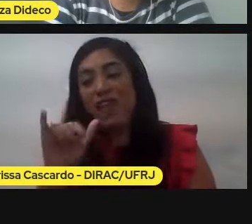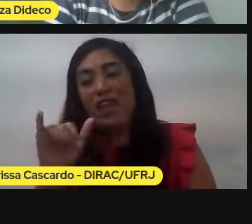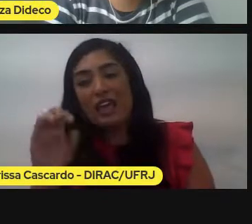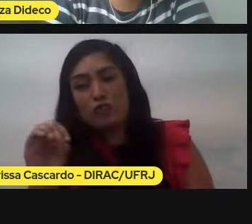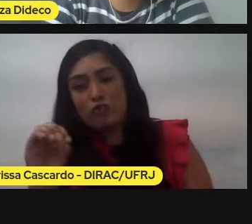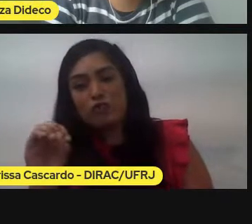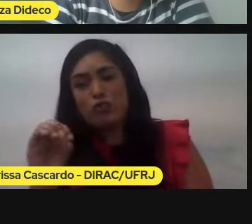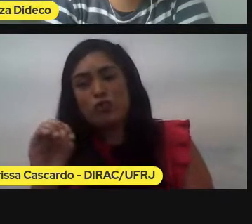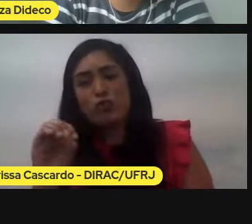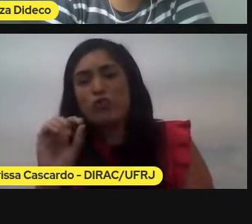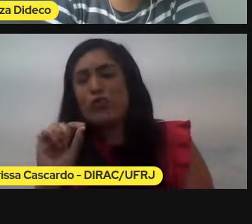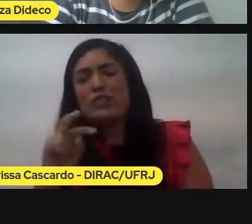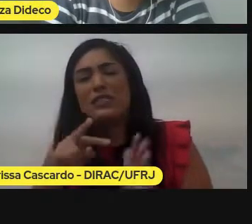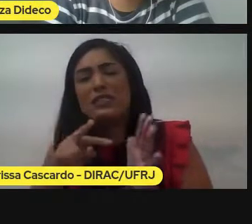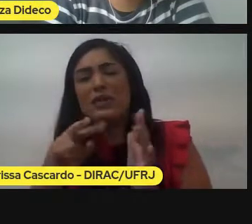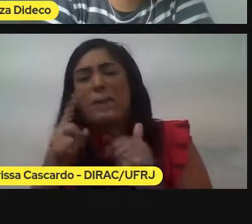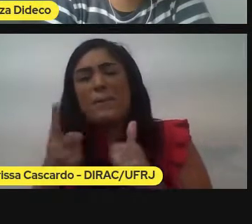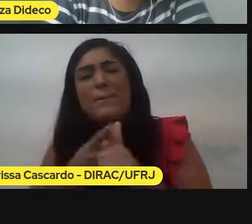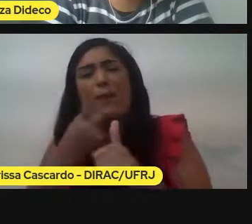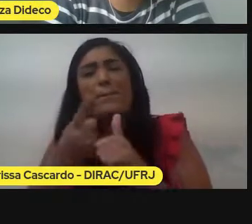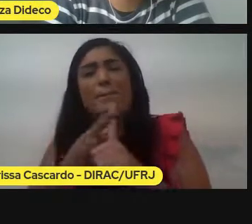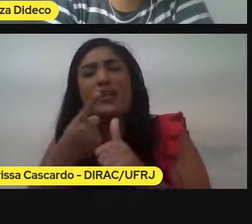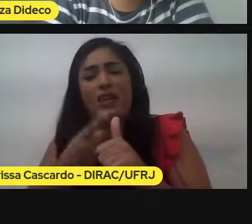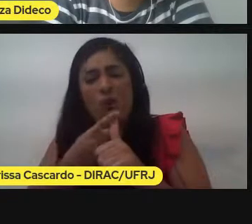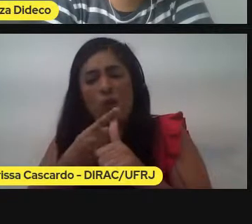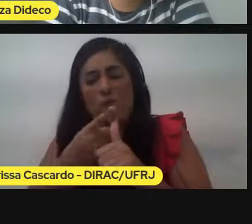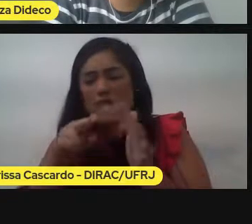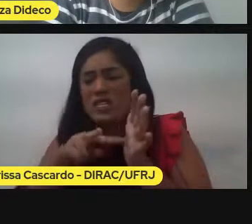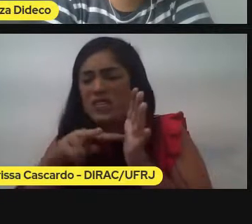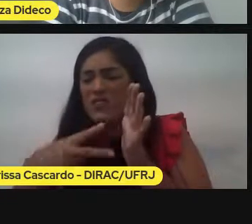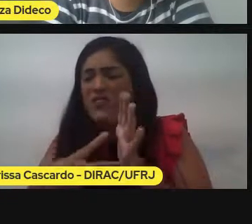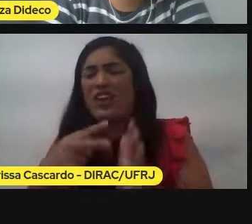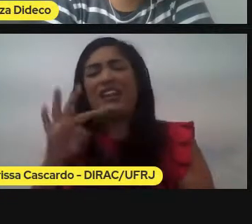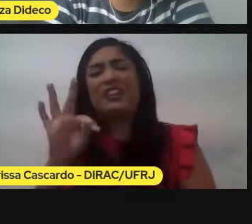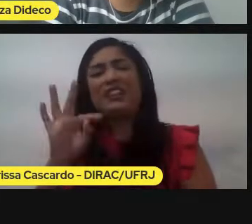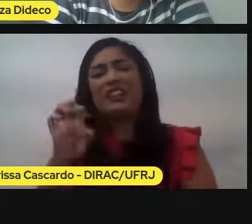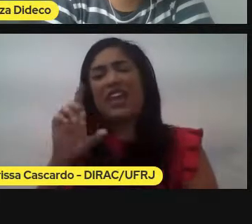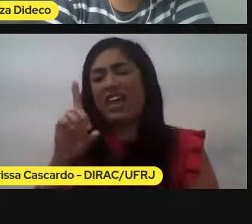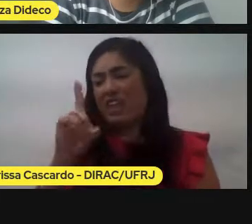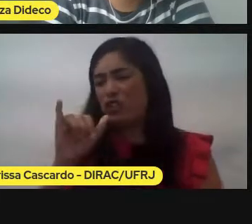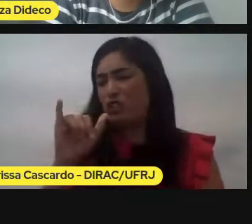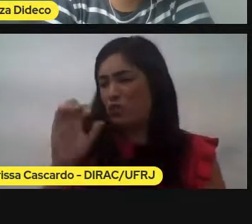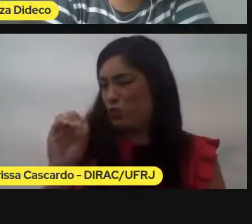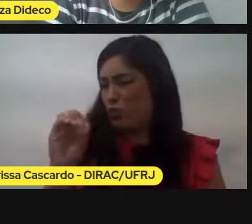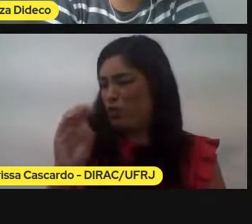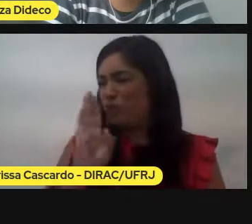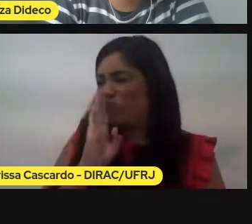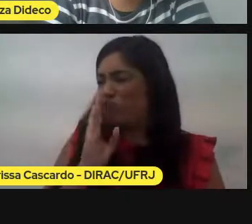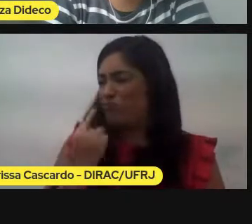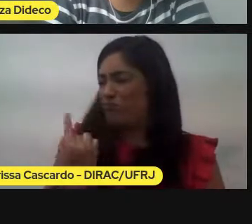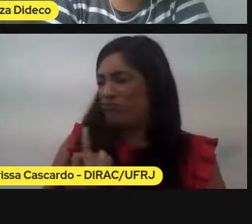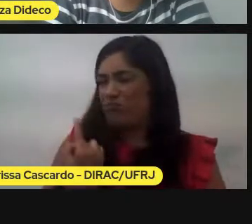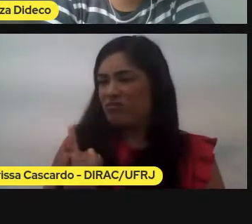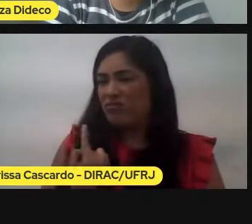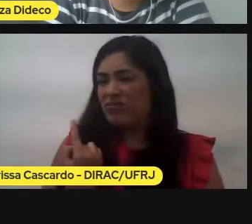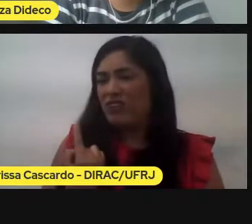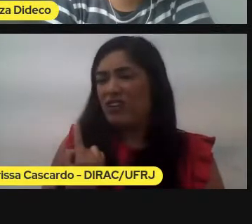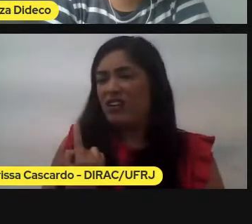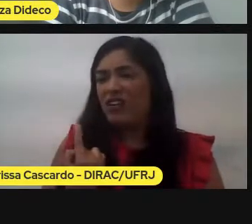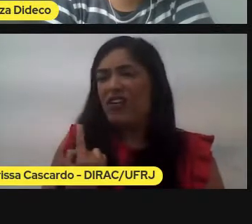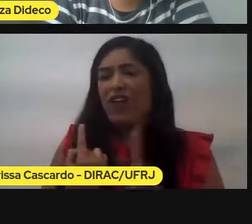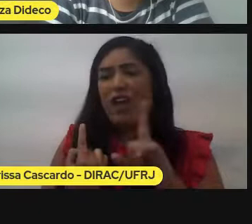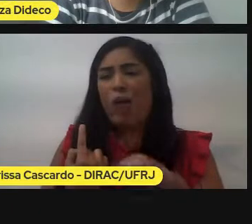tédio? Fundamentalmente falando, tédio, para mim, é ausência de significado íntimo.